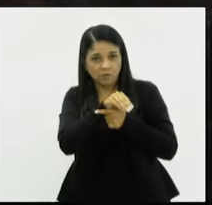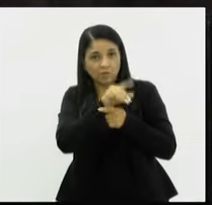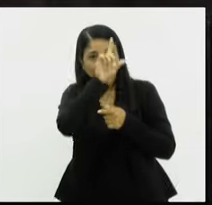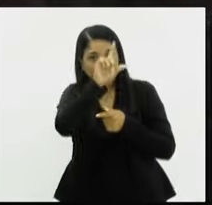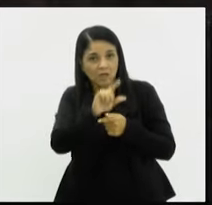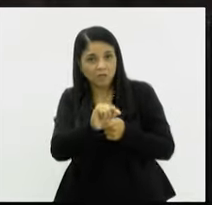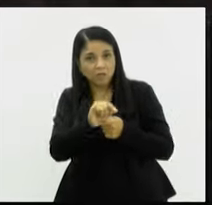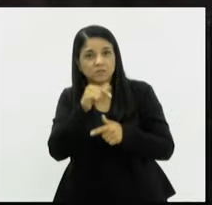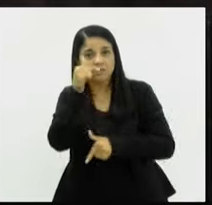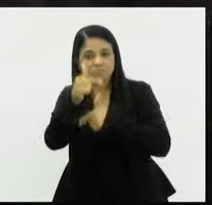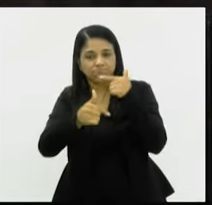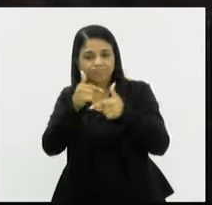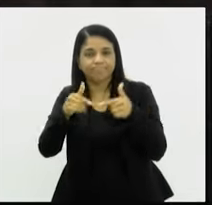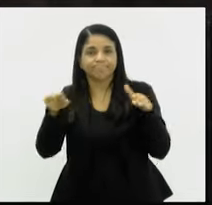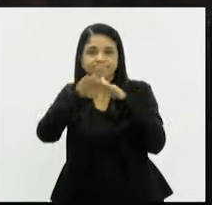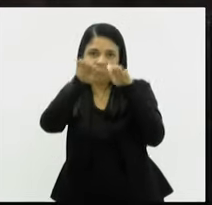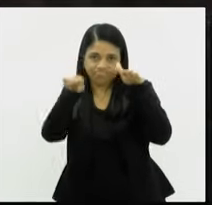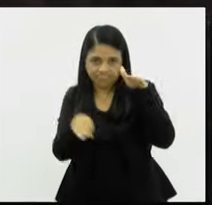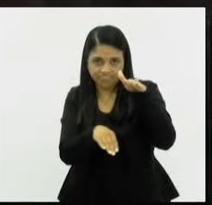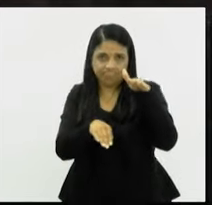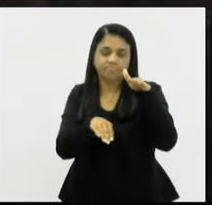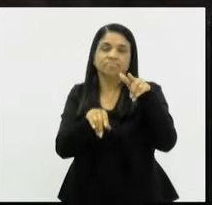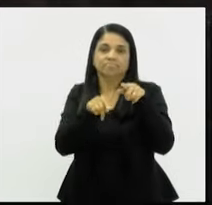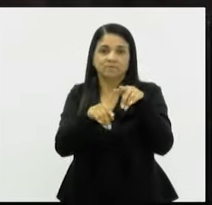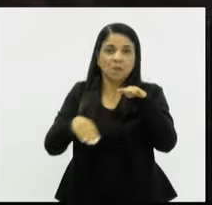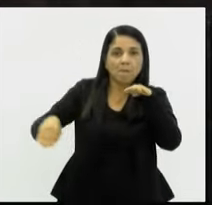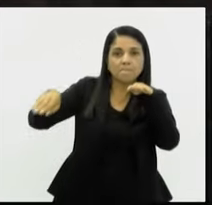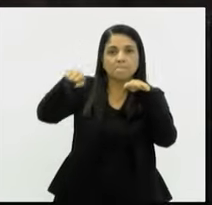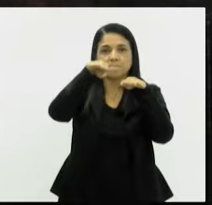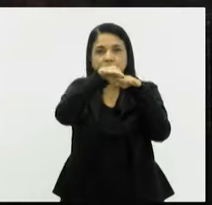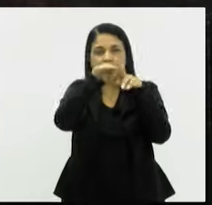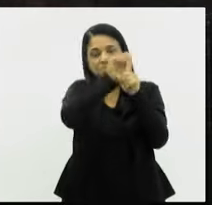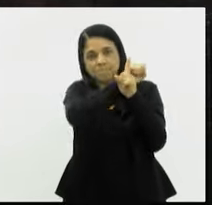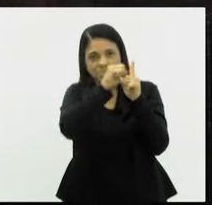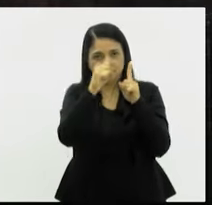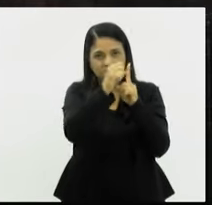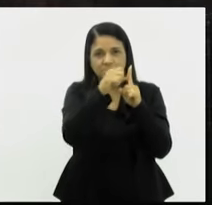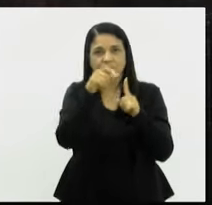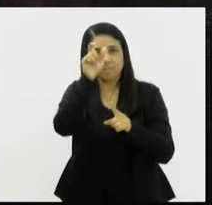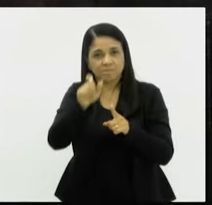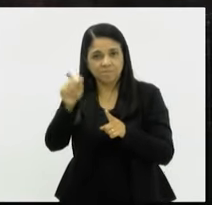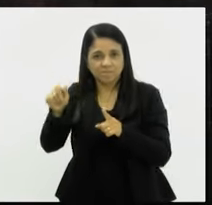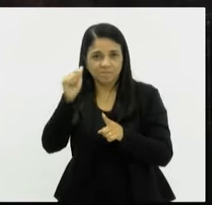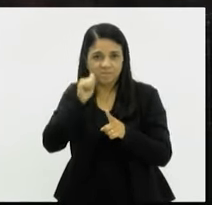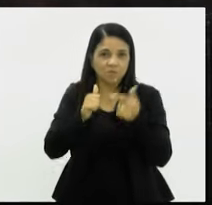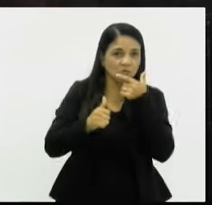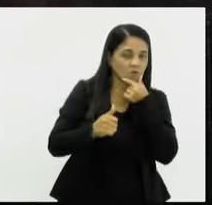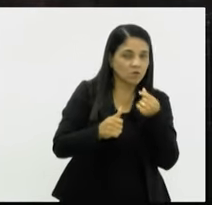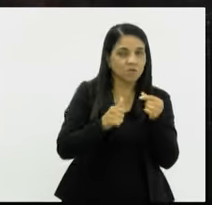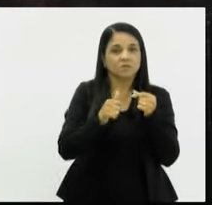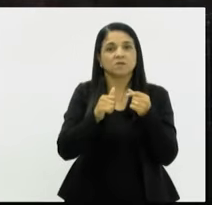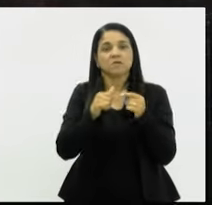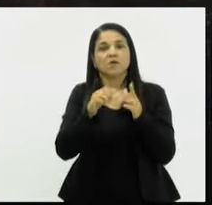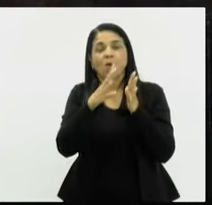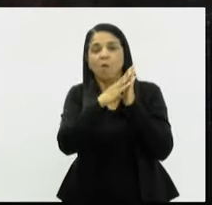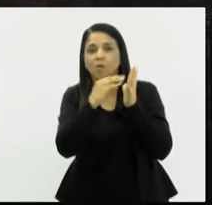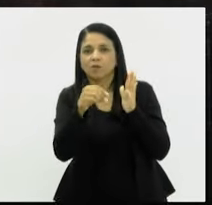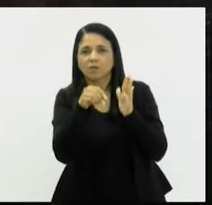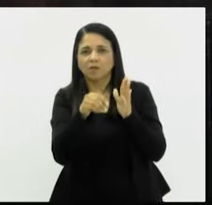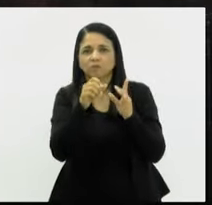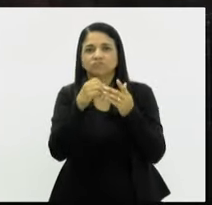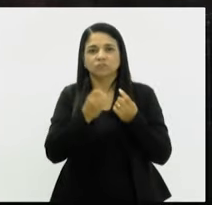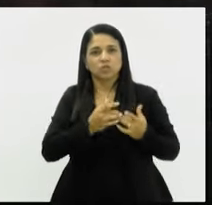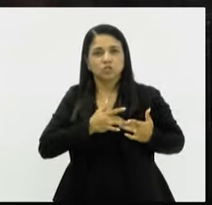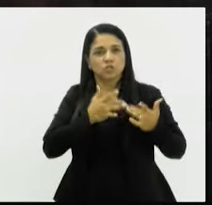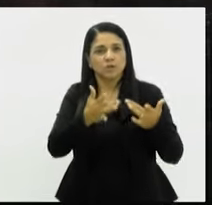redução dessas desigualdades e a promoção da igualdade social, para estabelecer ações para um modelo solidário de gestão